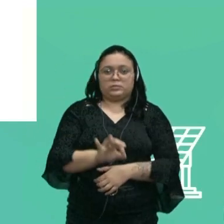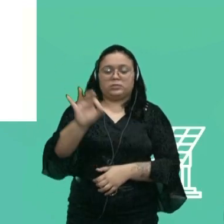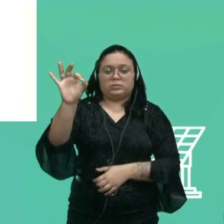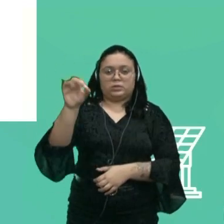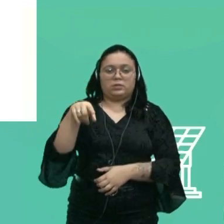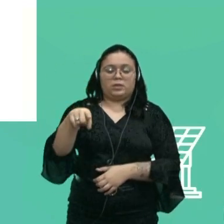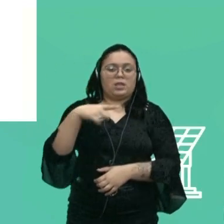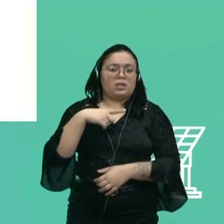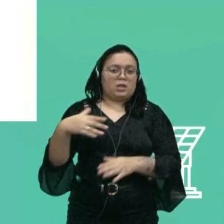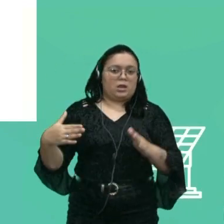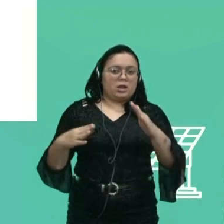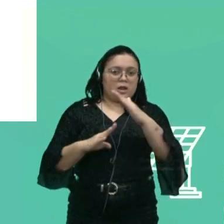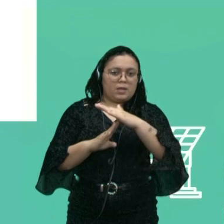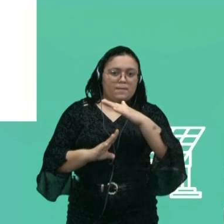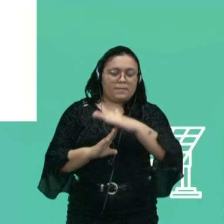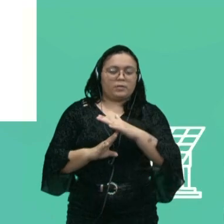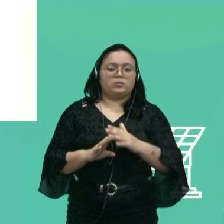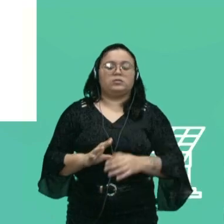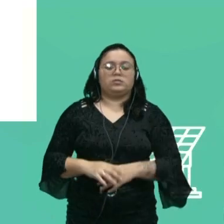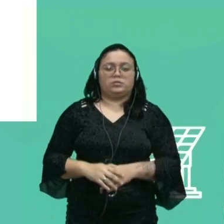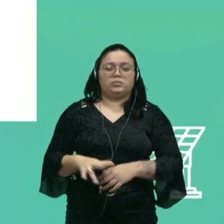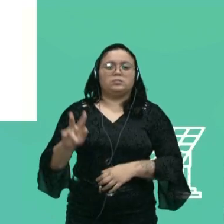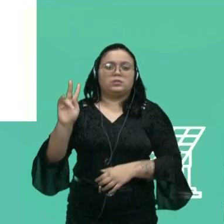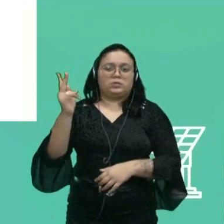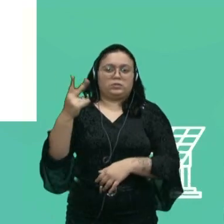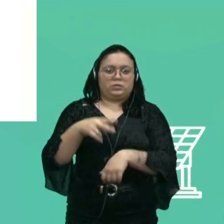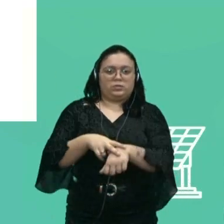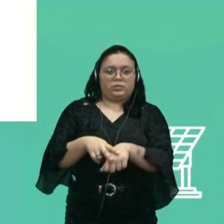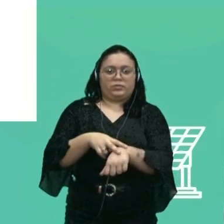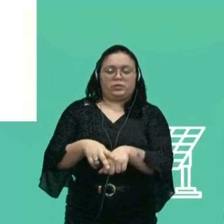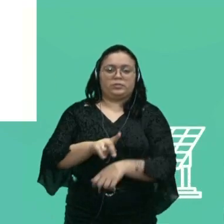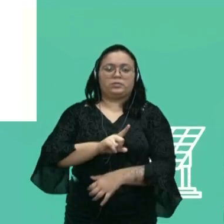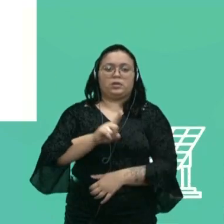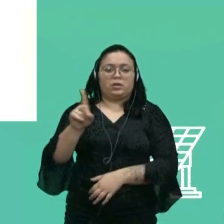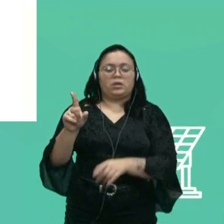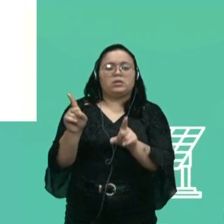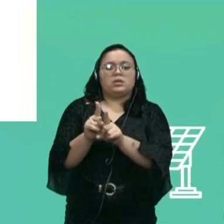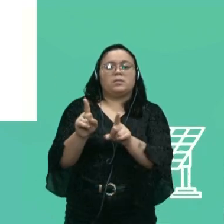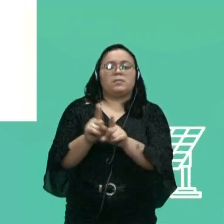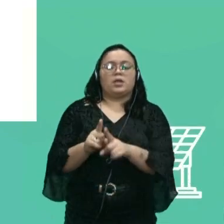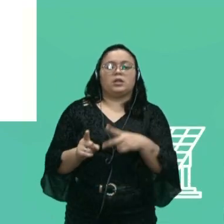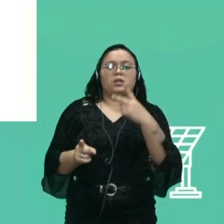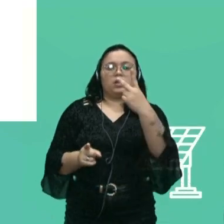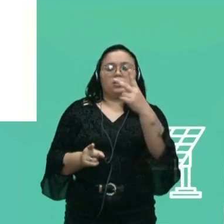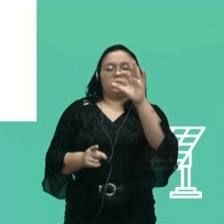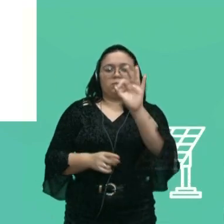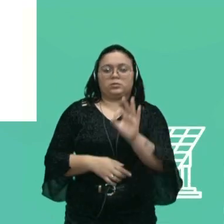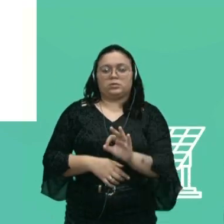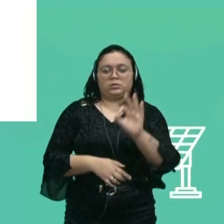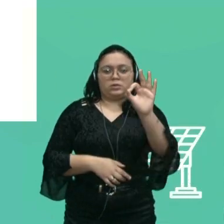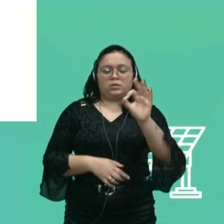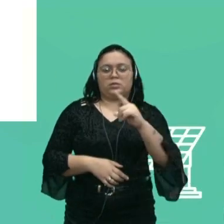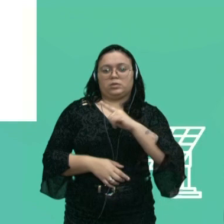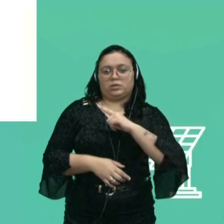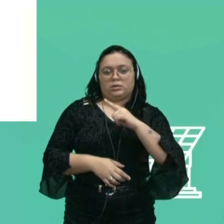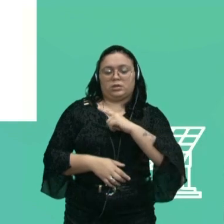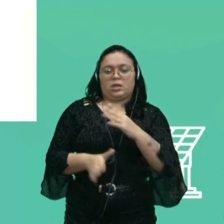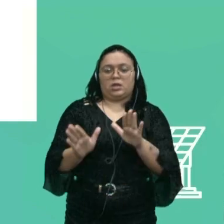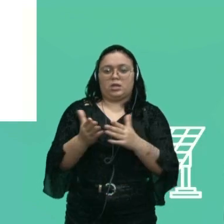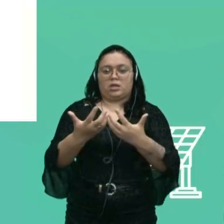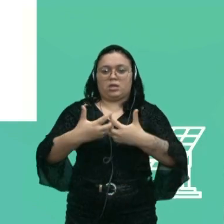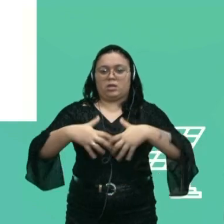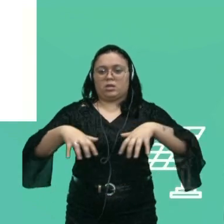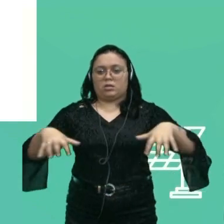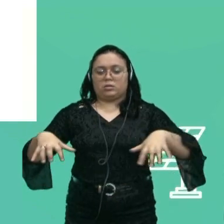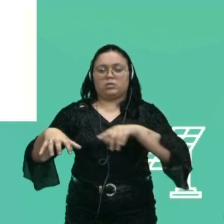limite máximo de hidrogênio verde no sistema de gás natural, enquanto 2% fica restrito aos sistemas onde